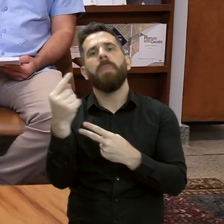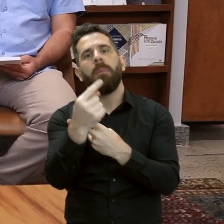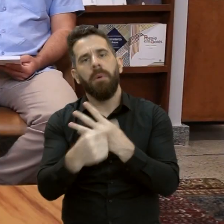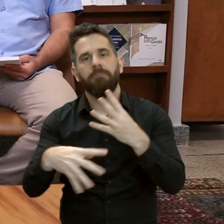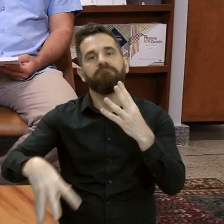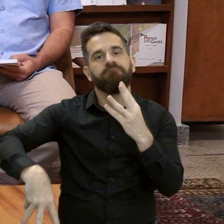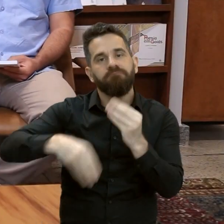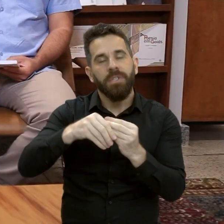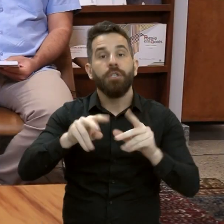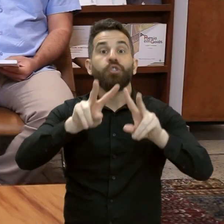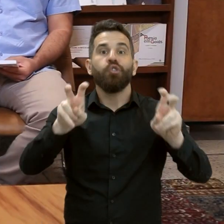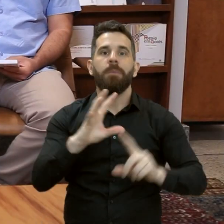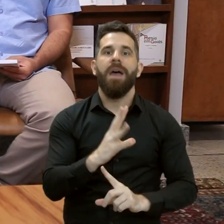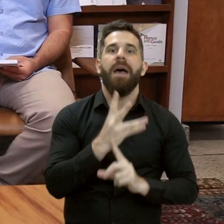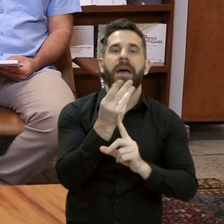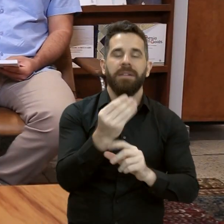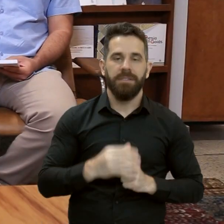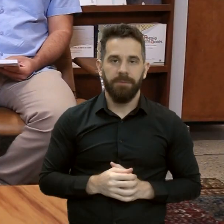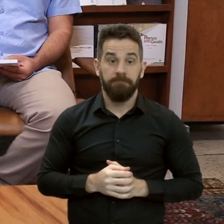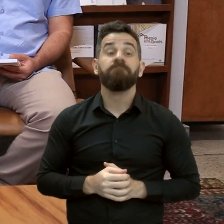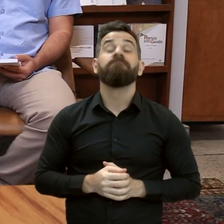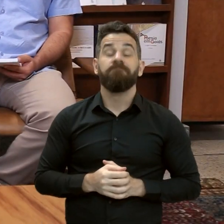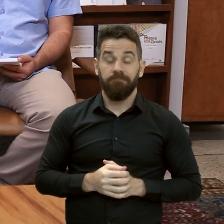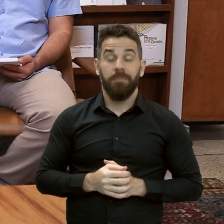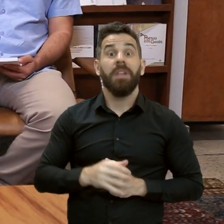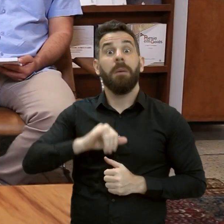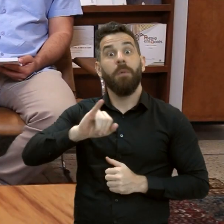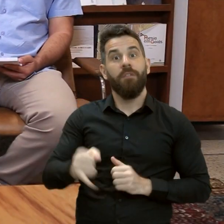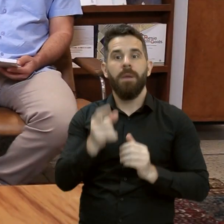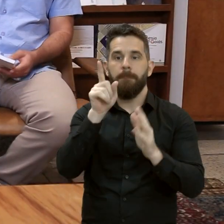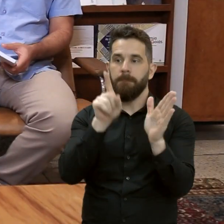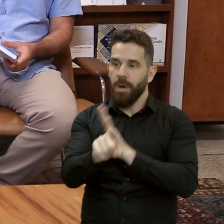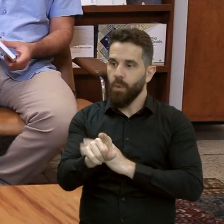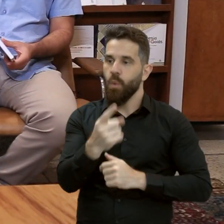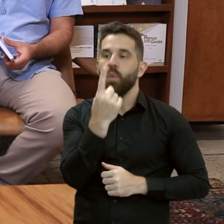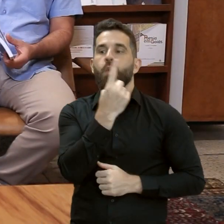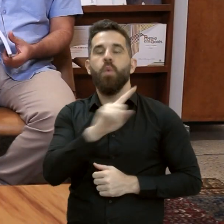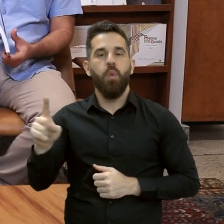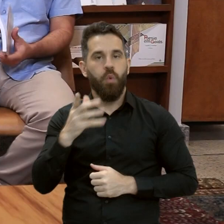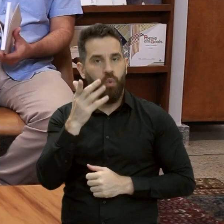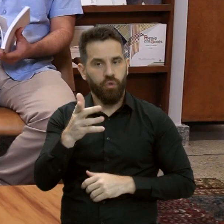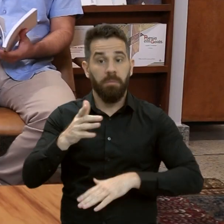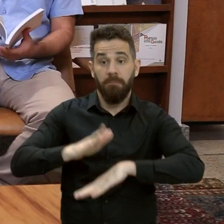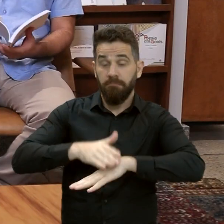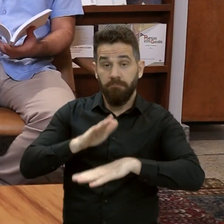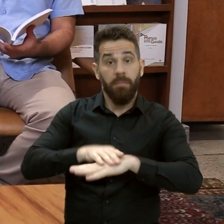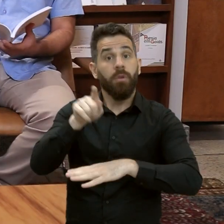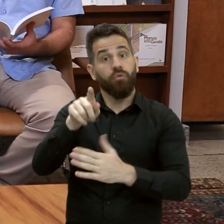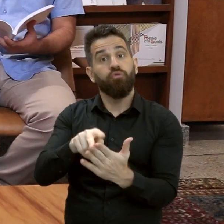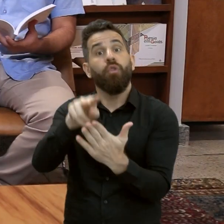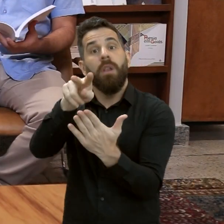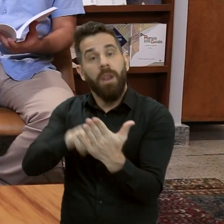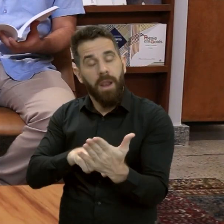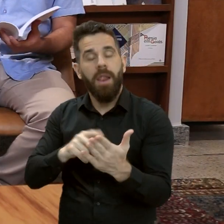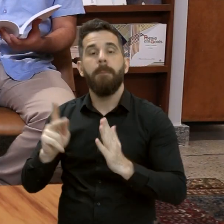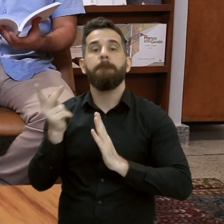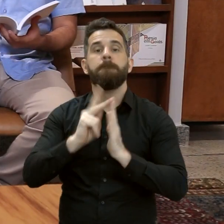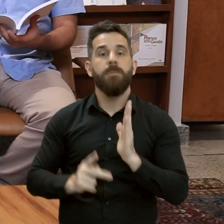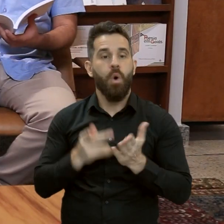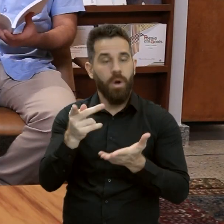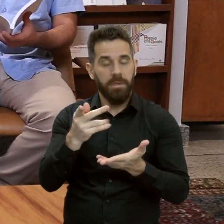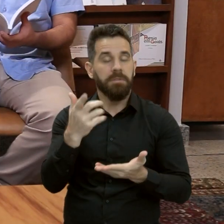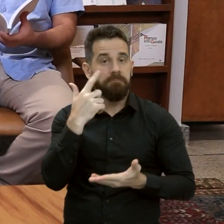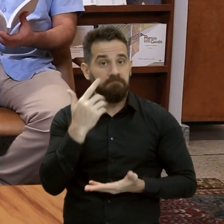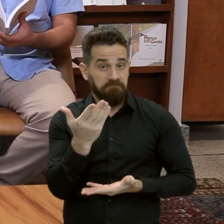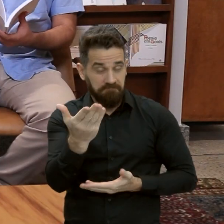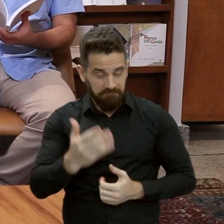artes. E aí, para finalizar, eu gostaria que você utilizasse a sua voz, então, para recitar um poema, uma poesia aqui para a gente, em